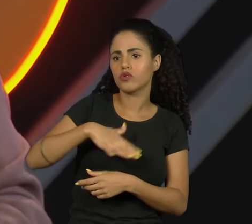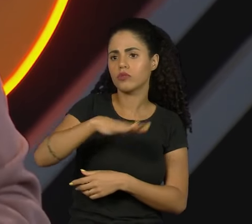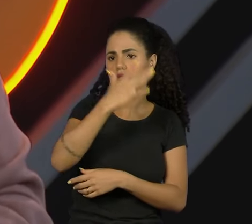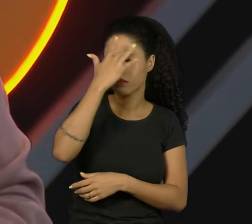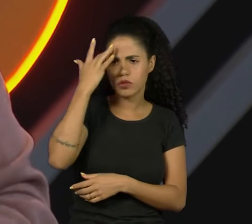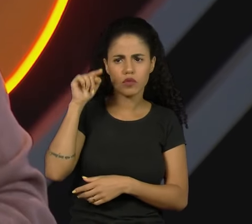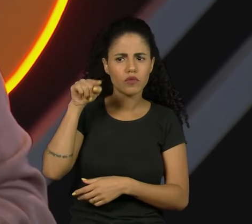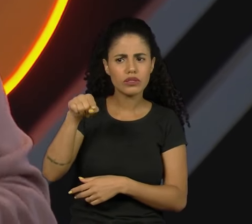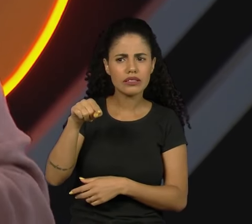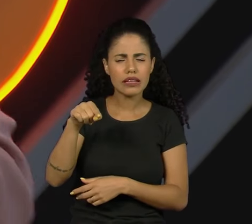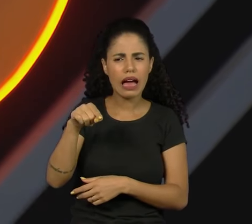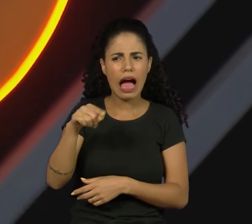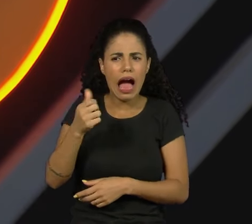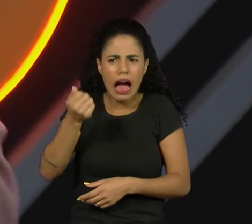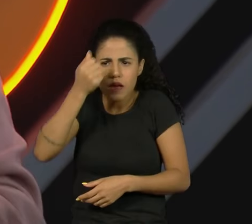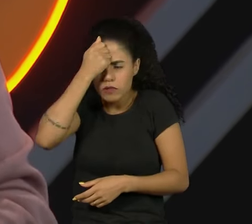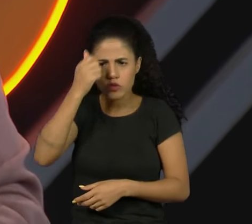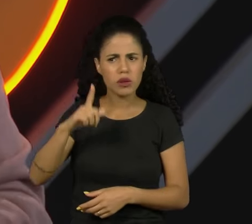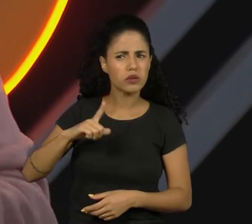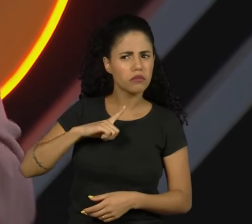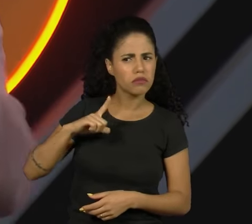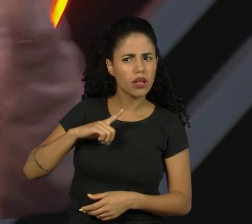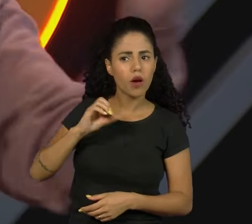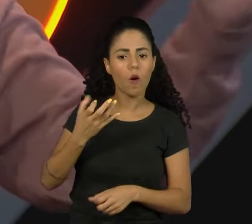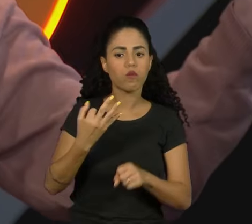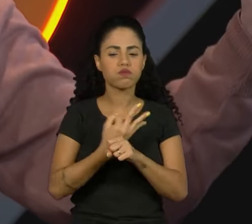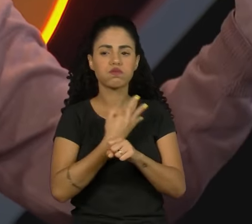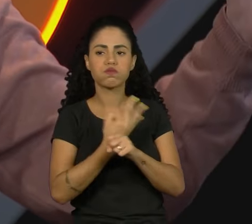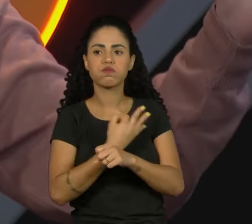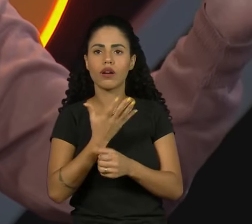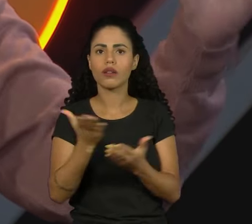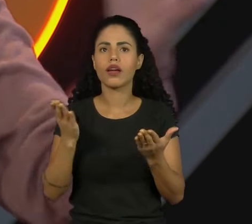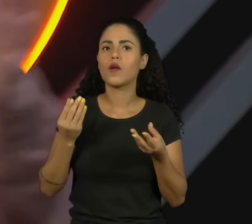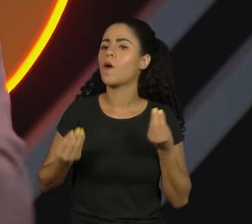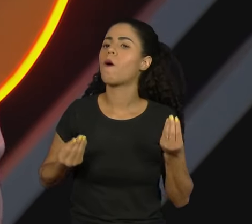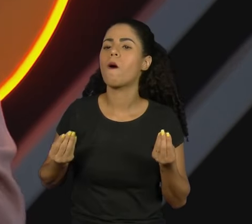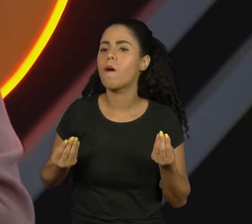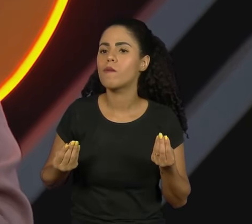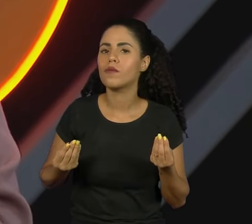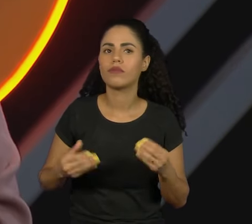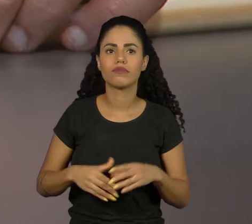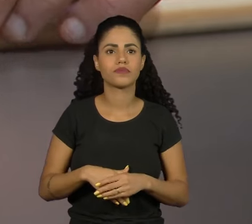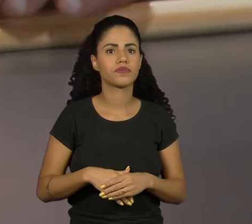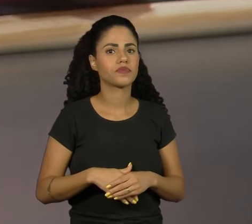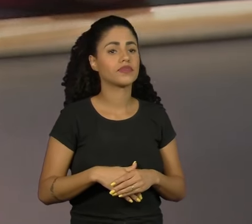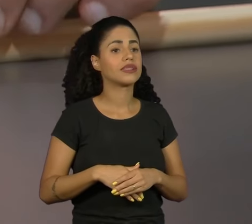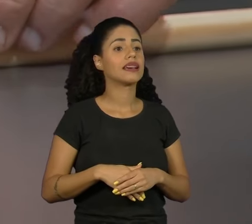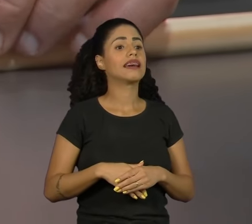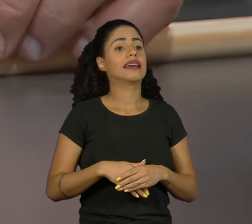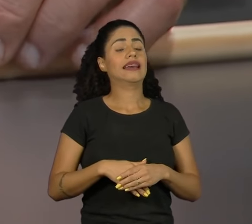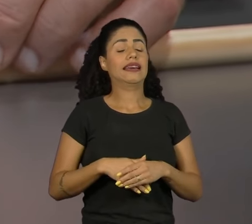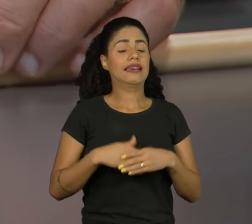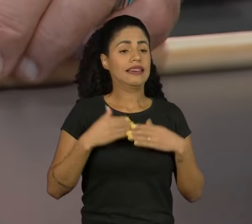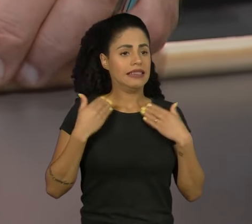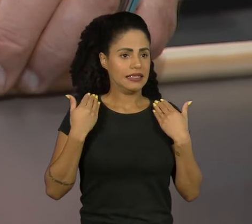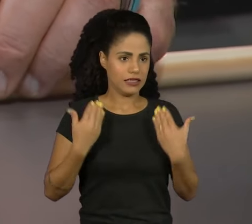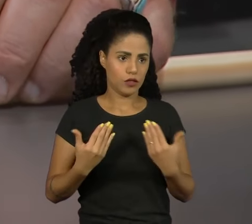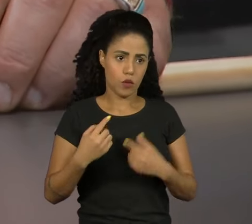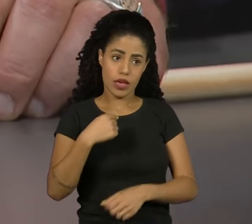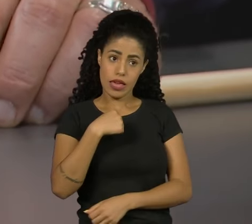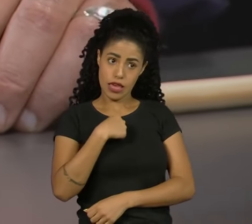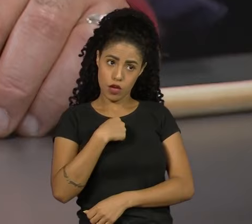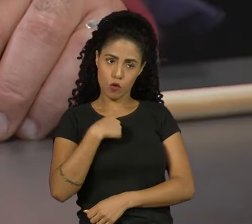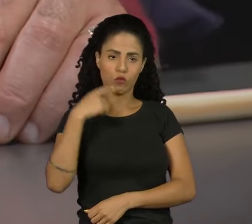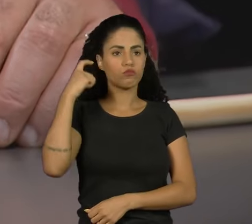pessoas, enfim, compensou o bailarino que nós perdemos? Então, eu acho, eu